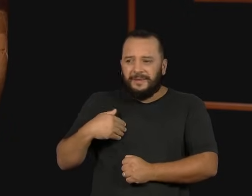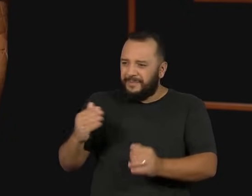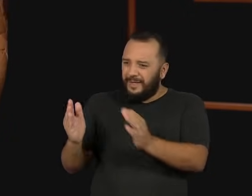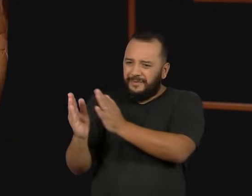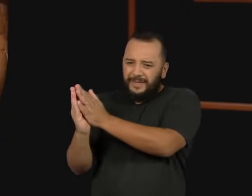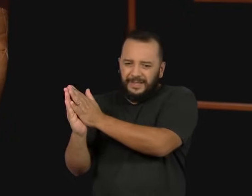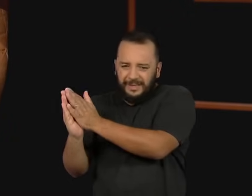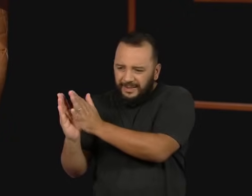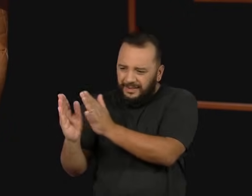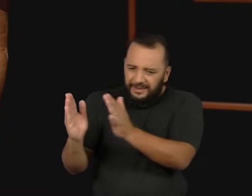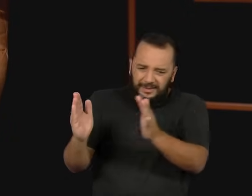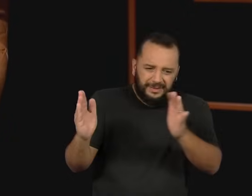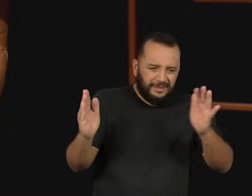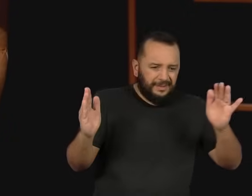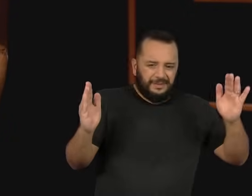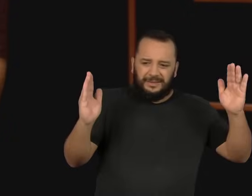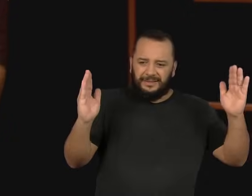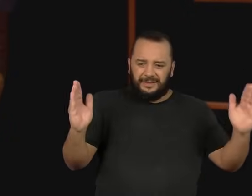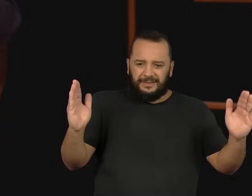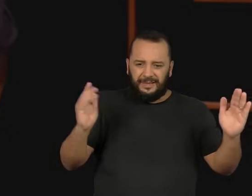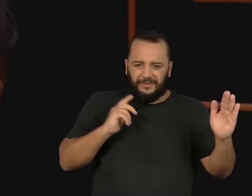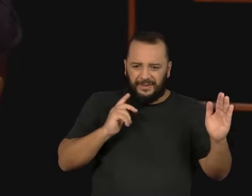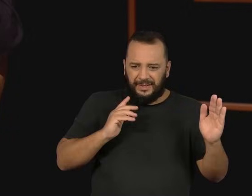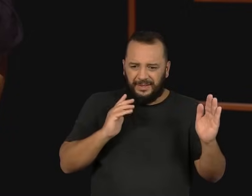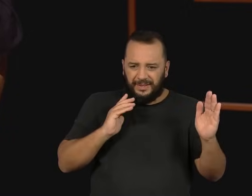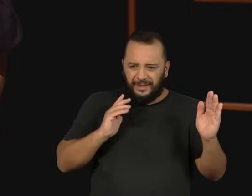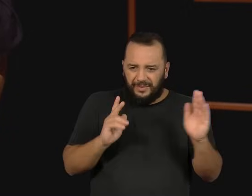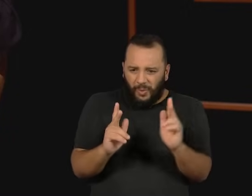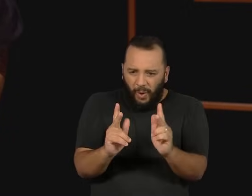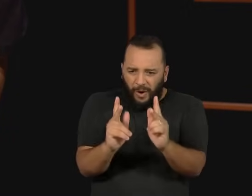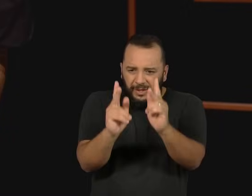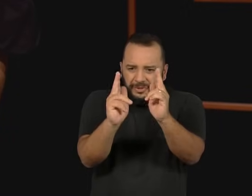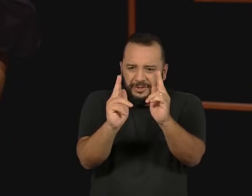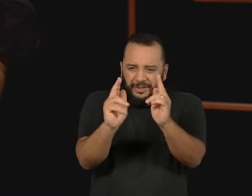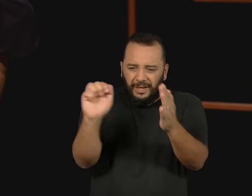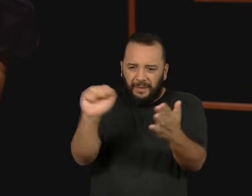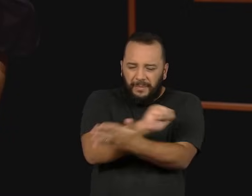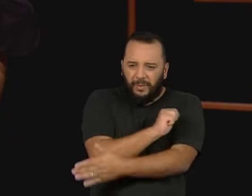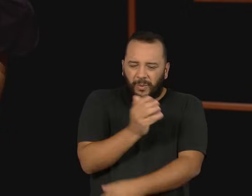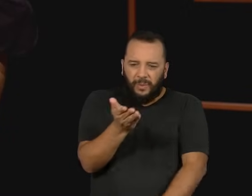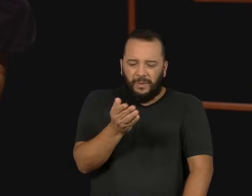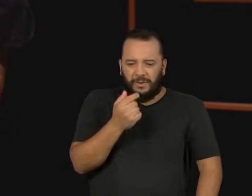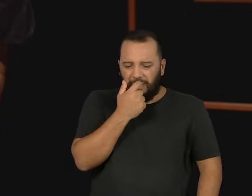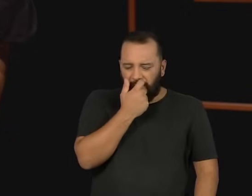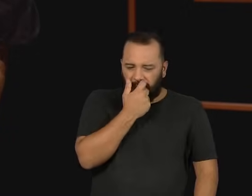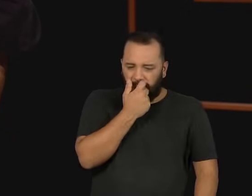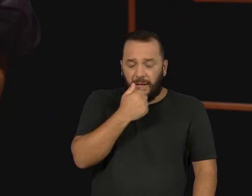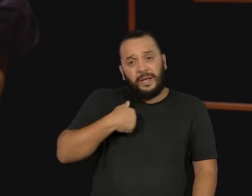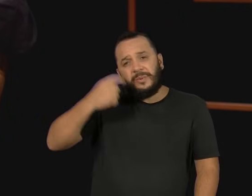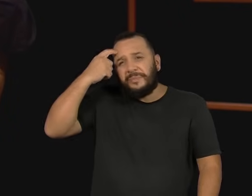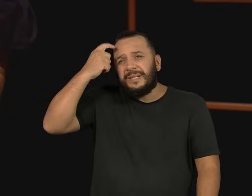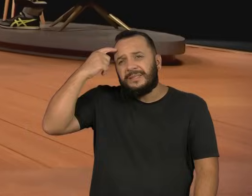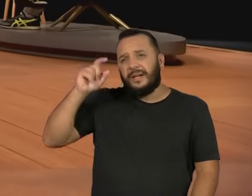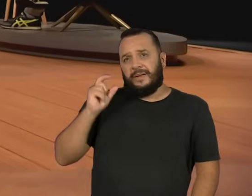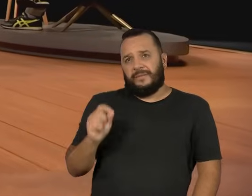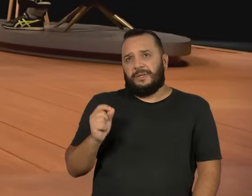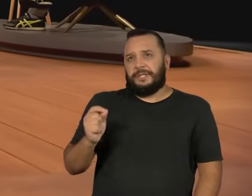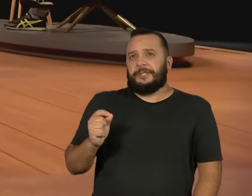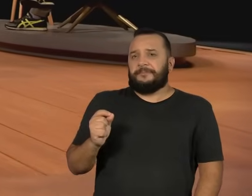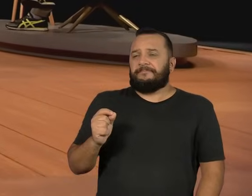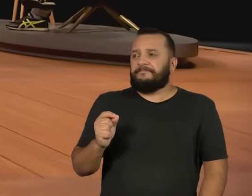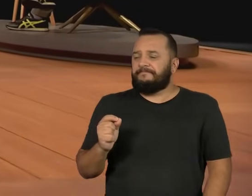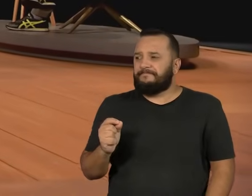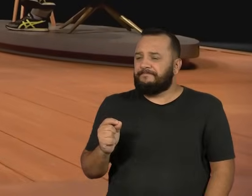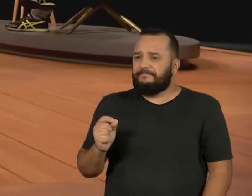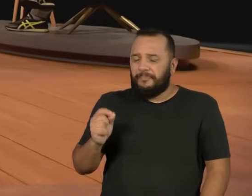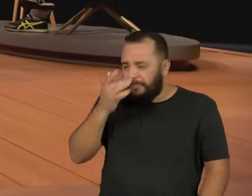publicado, ser apresentado. Inclusive eu achava, por causa da minha formação anterior, que quem